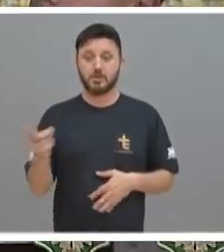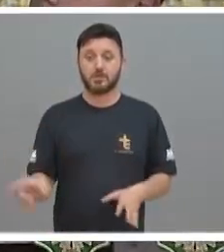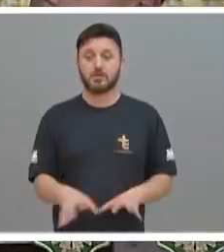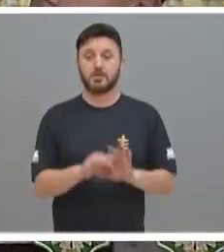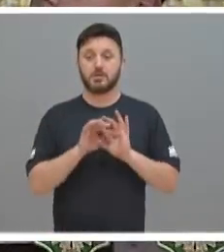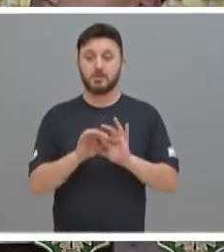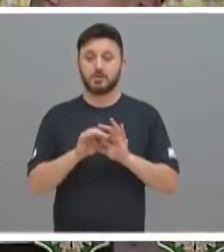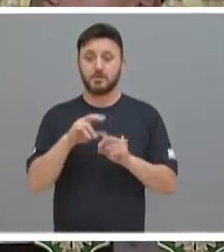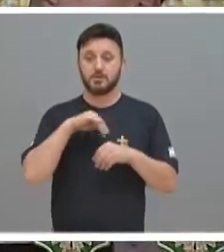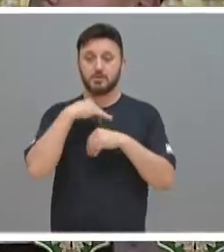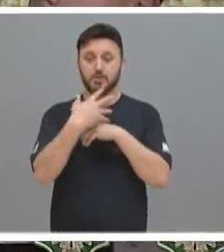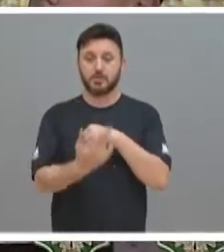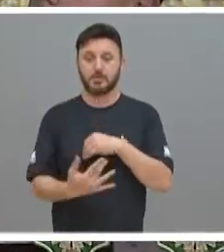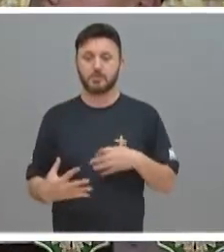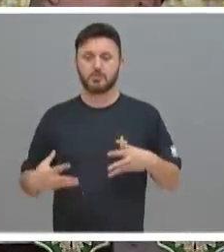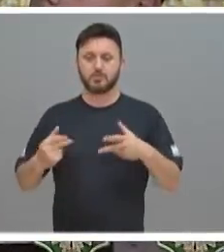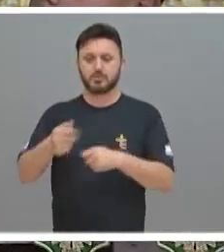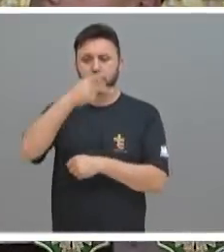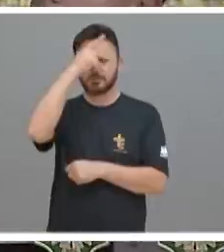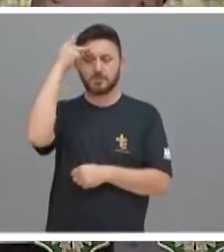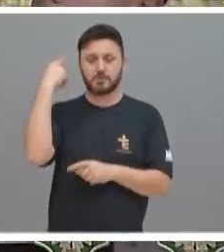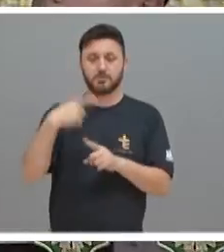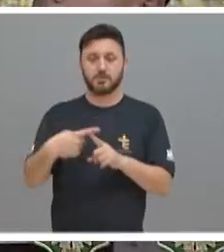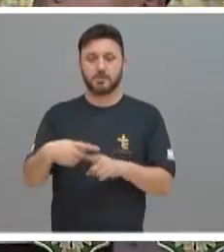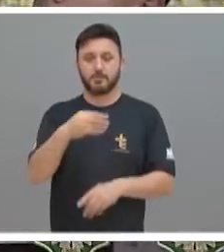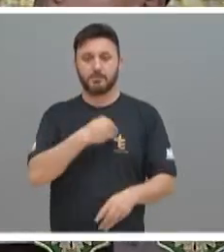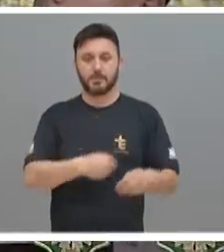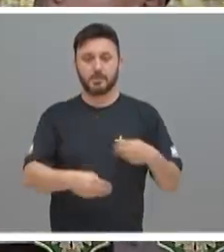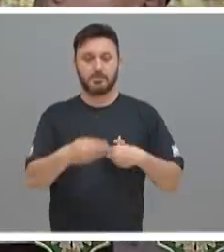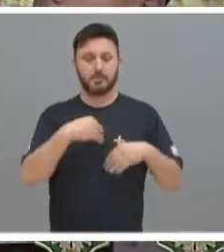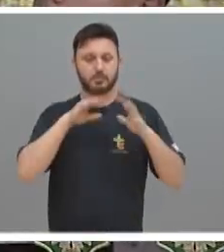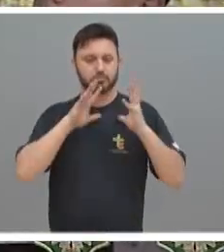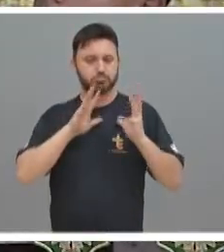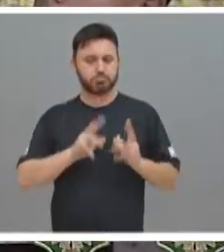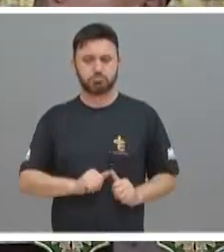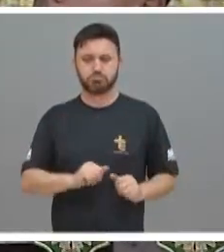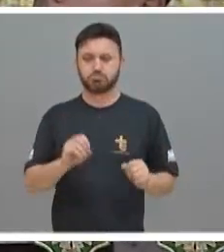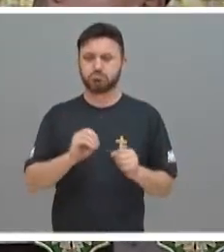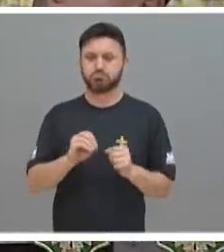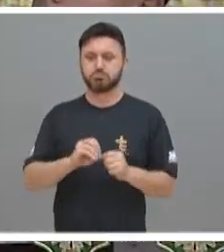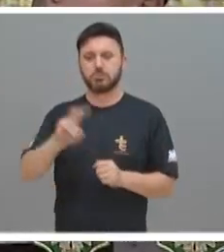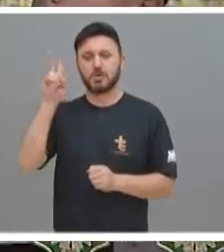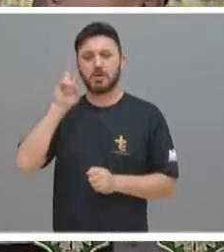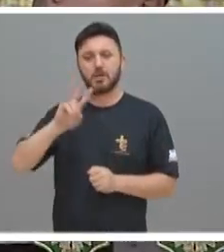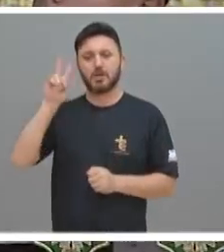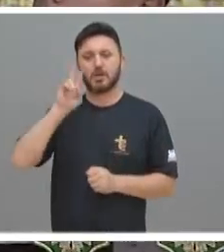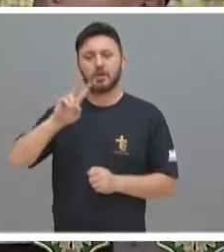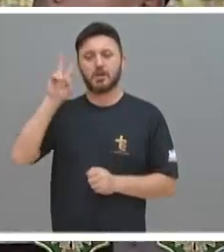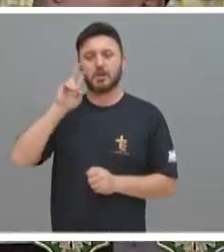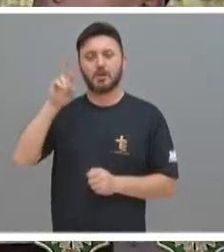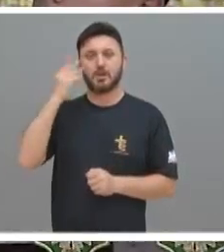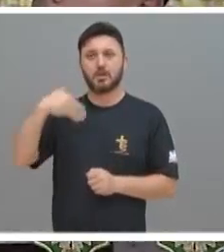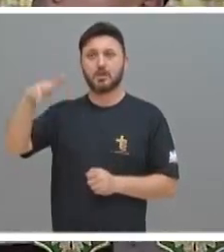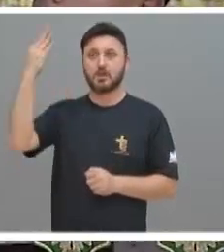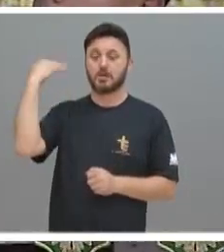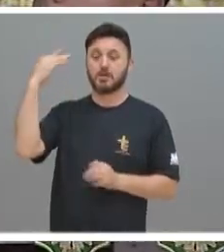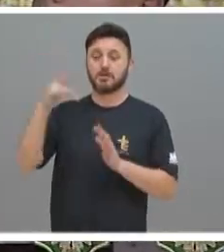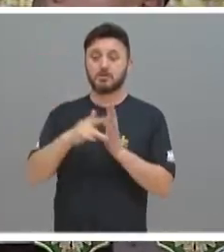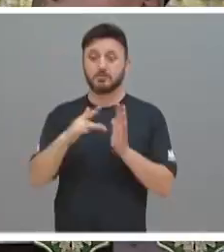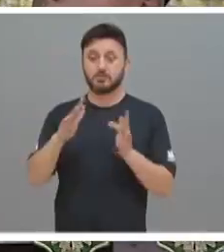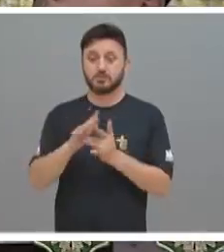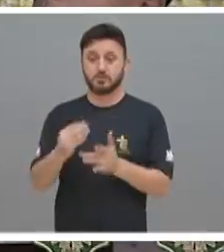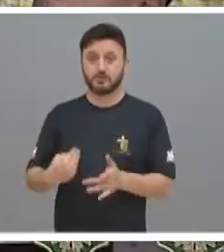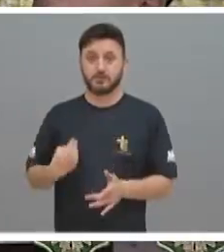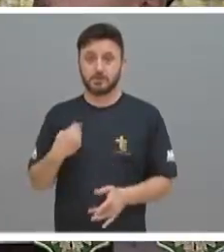nova e eterna aliança, que será derramado por vós e por todos para a remissão dos pecados. Fazei isto